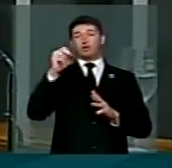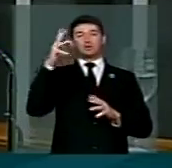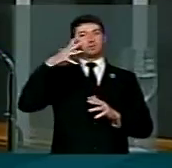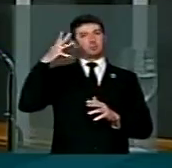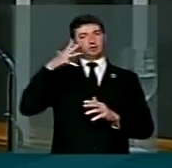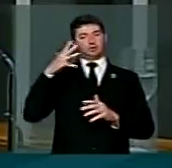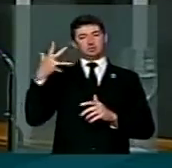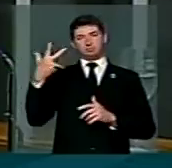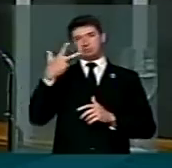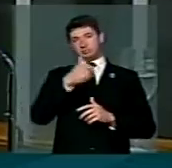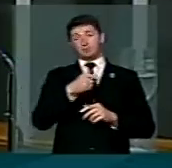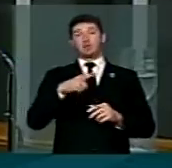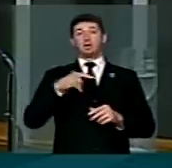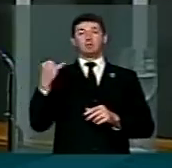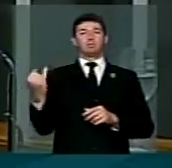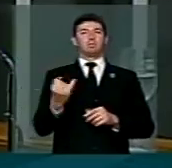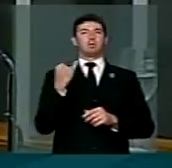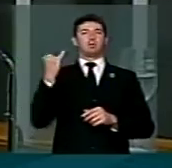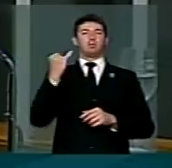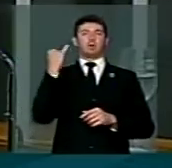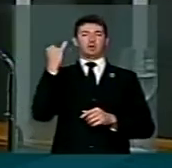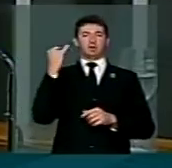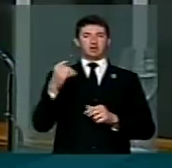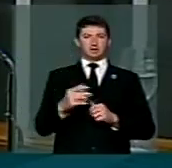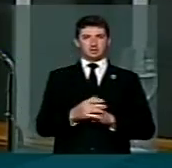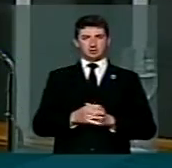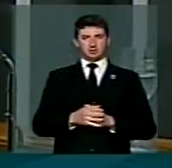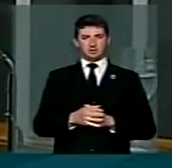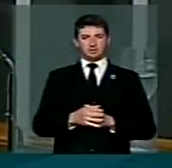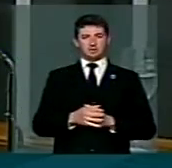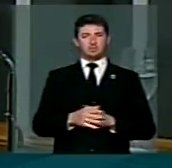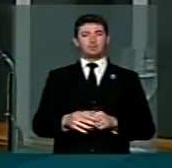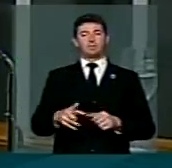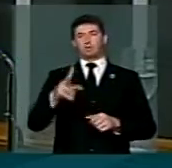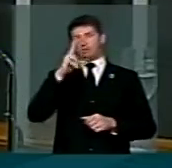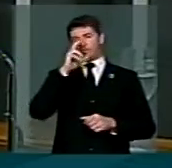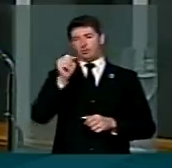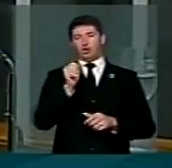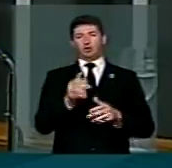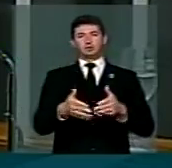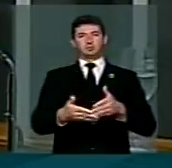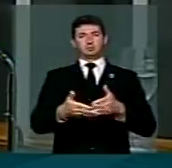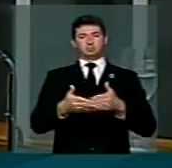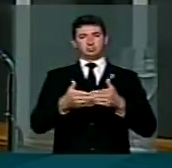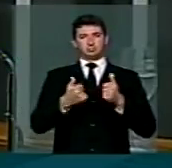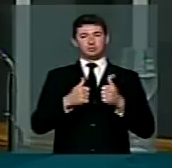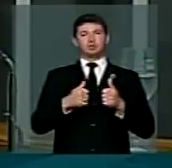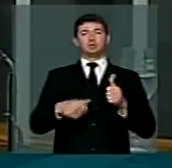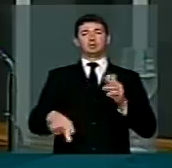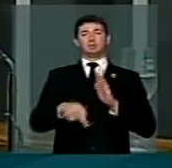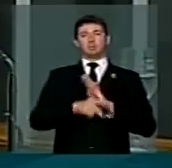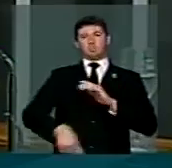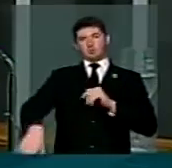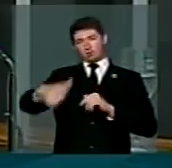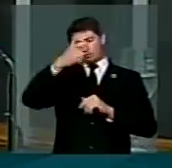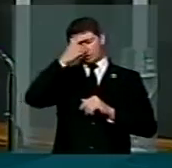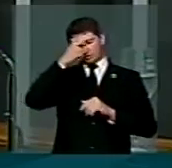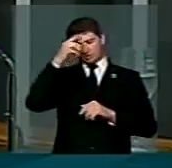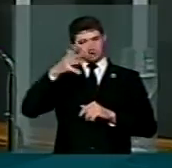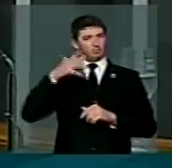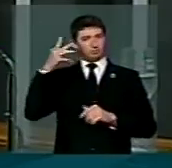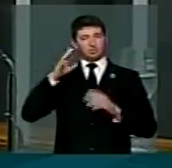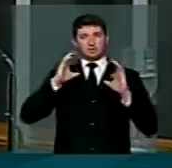político, com importante dimensão pedagógica e forte apelo à consciência política